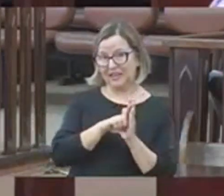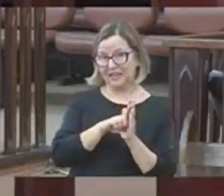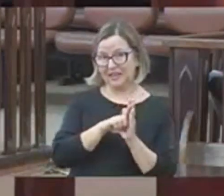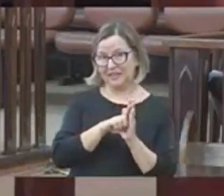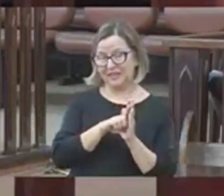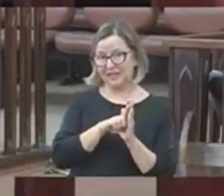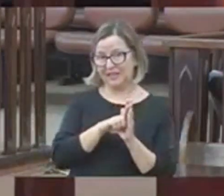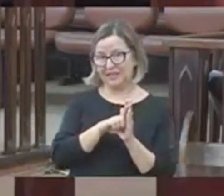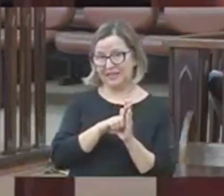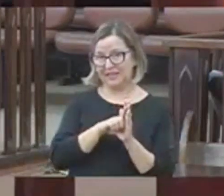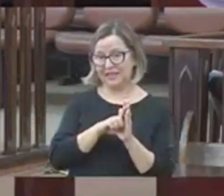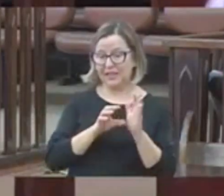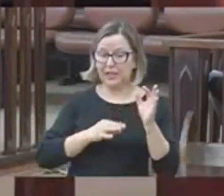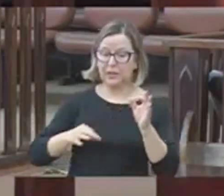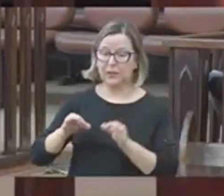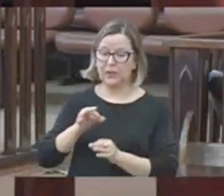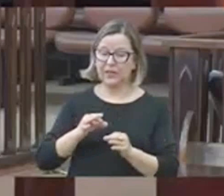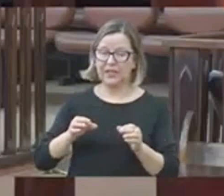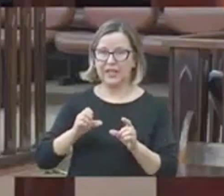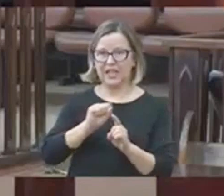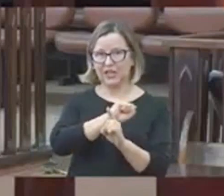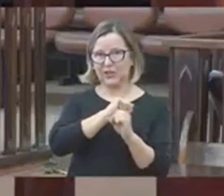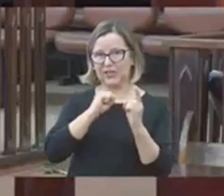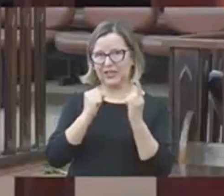que organizam a sociedade.